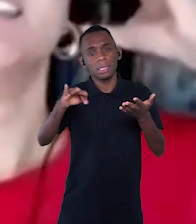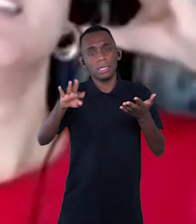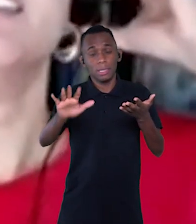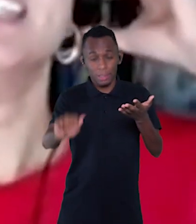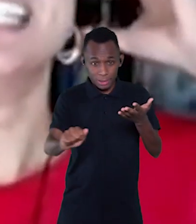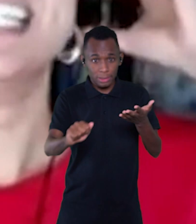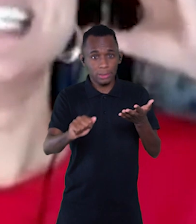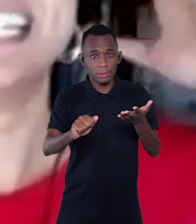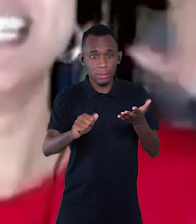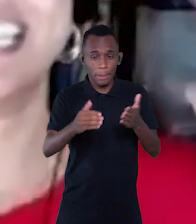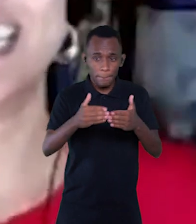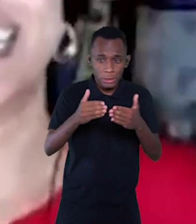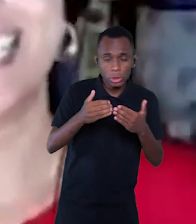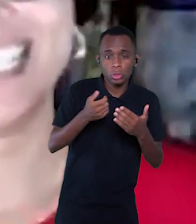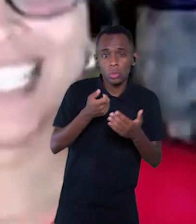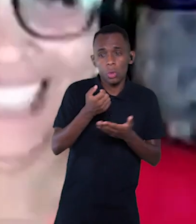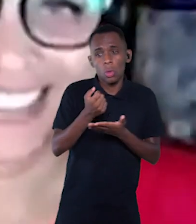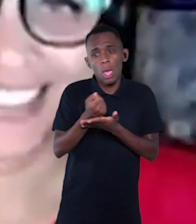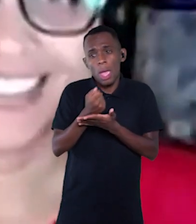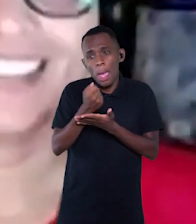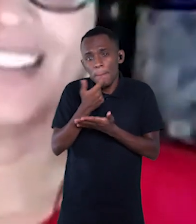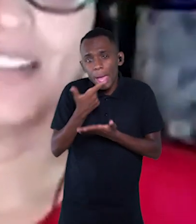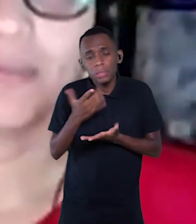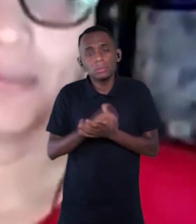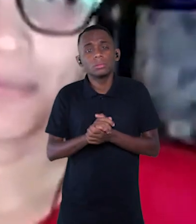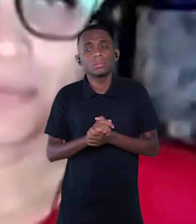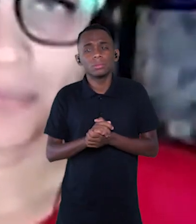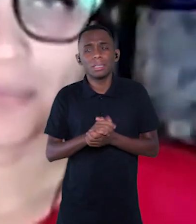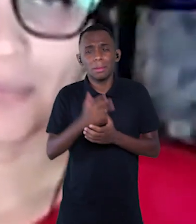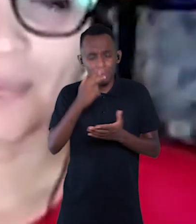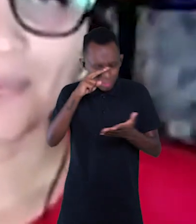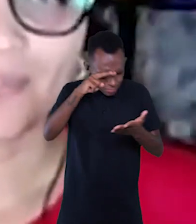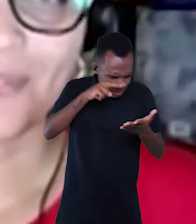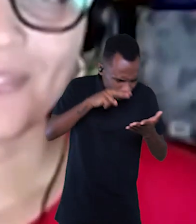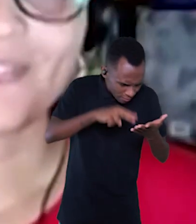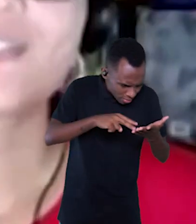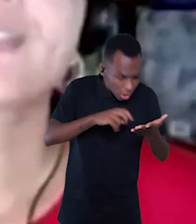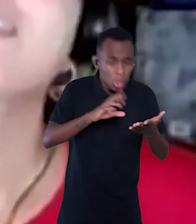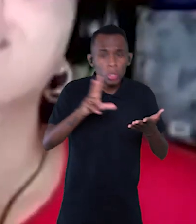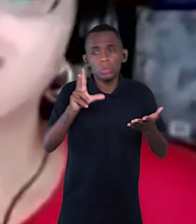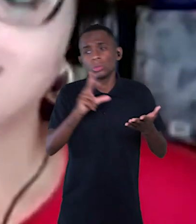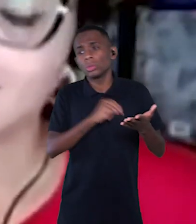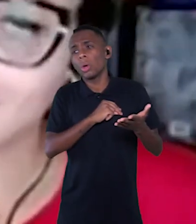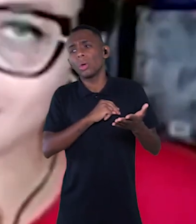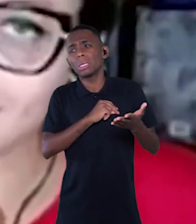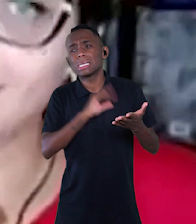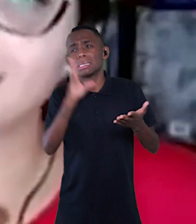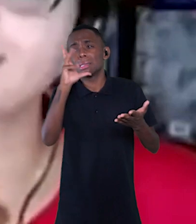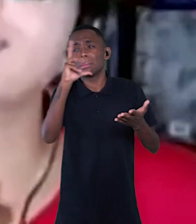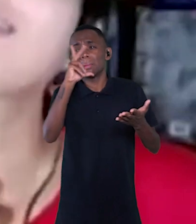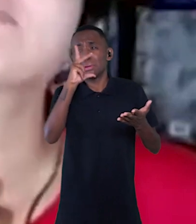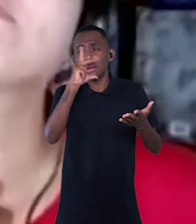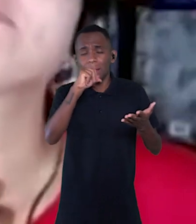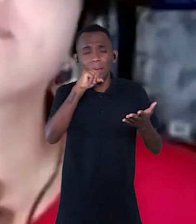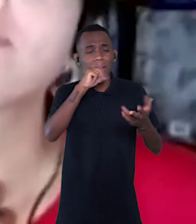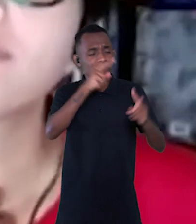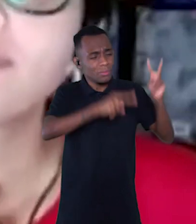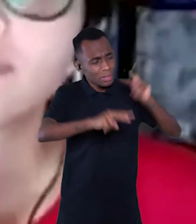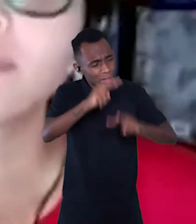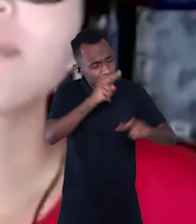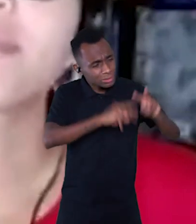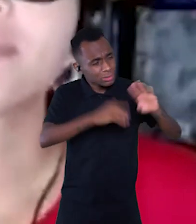no prontuário dela, tem muito tempo que a pessoa não foi nem atendida direito, não sabe nem o diagnóstico, né? E vai só trocando